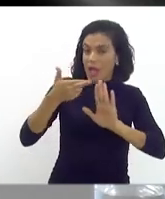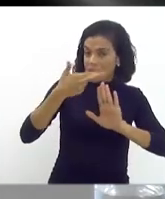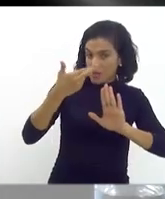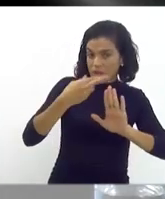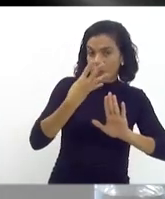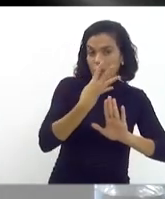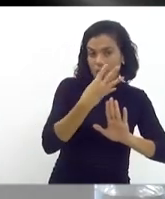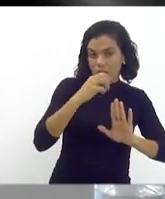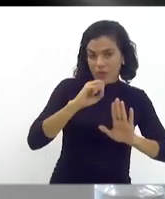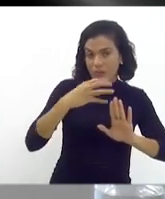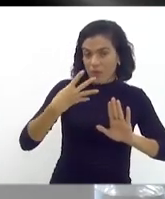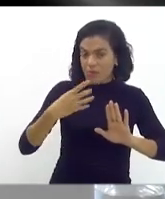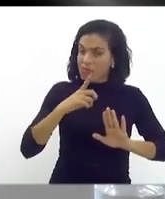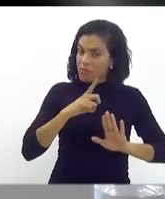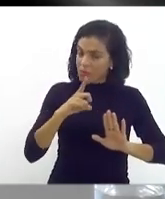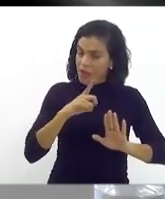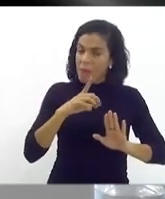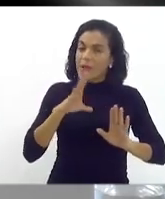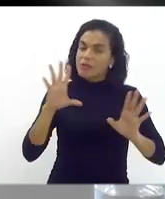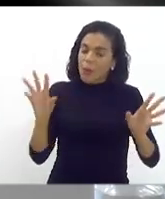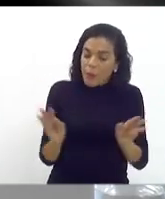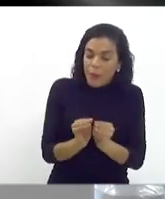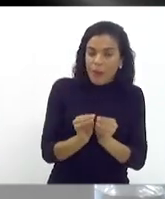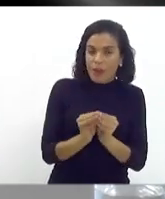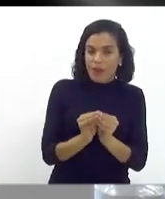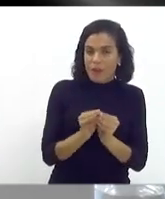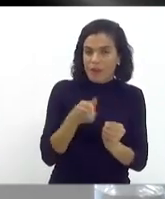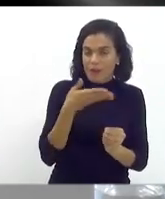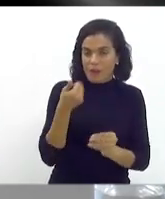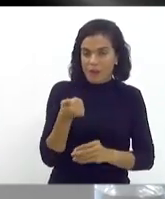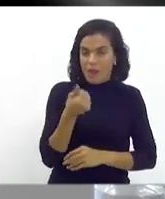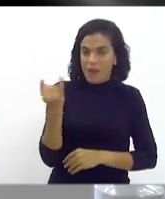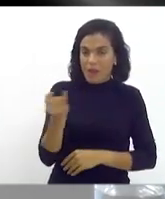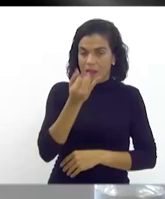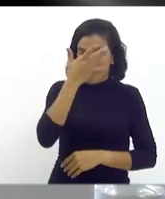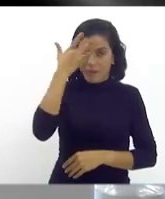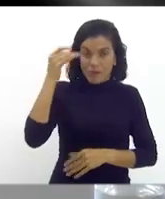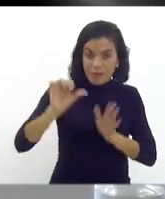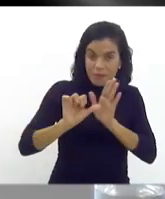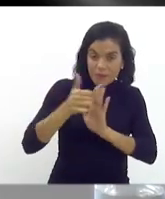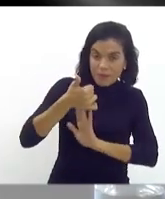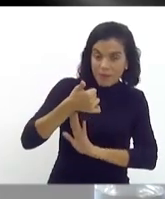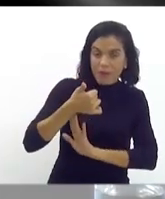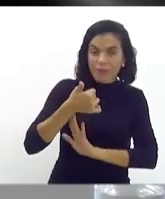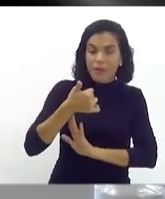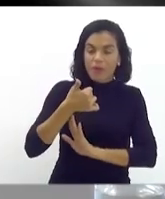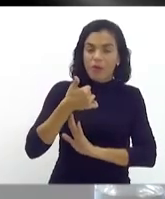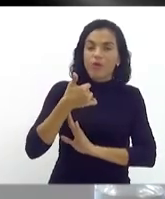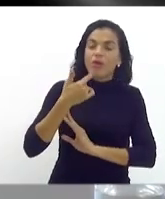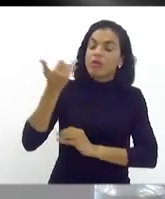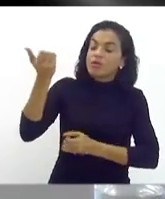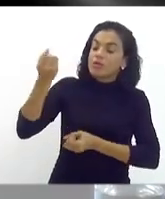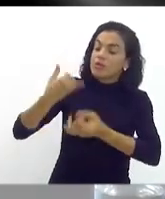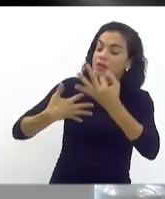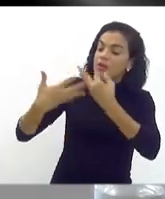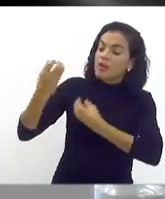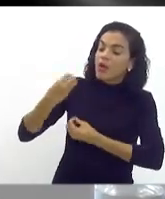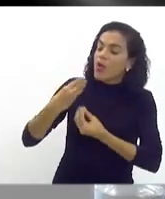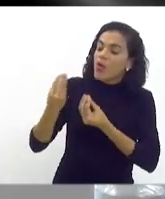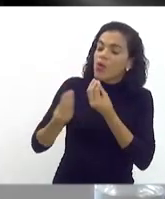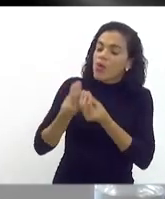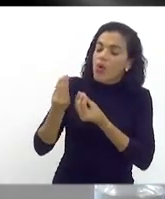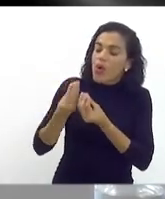eu vou ressaltar de forma de forma rápida é importante que a pessoa primeiro é descreva quem é